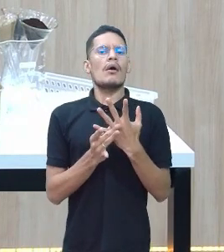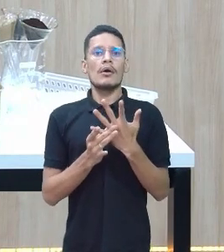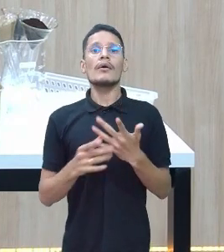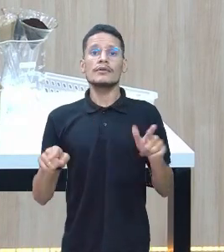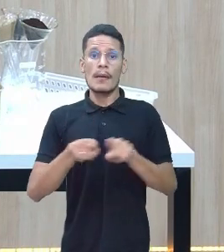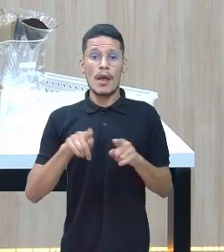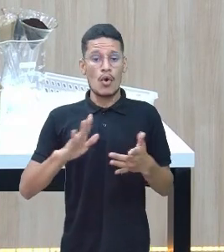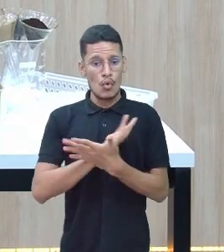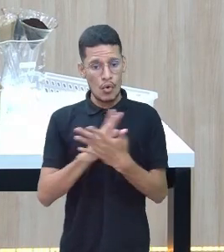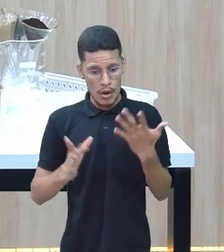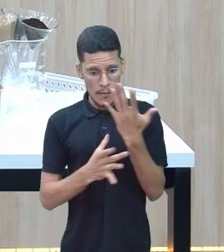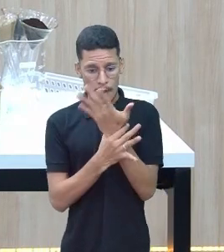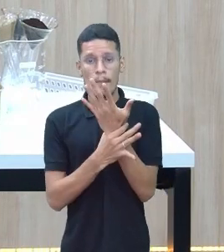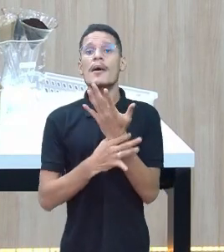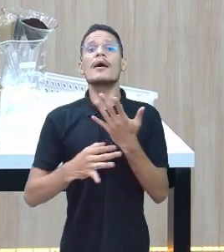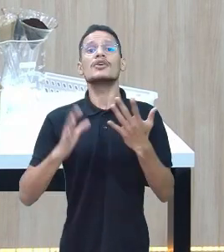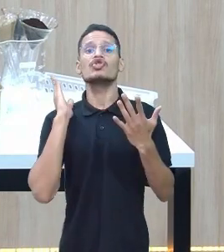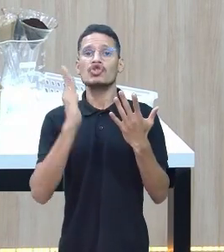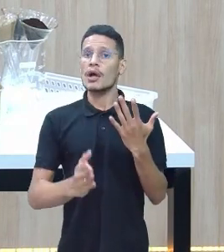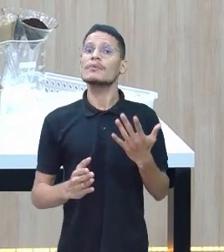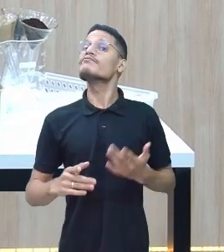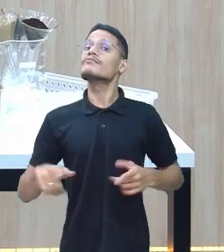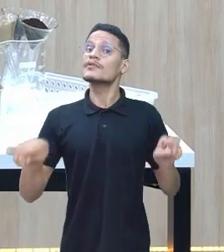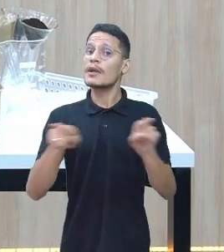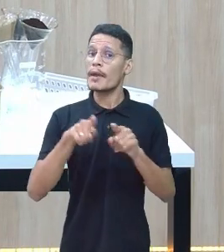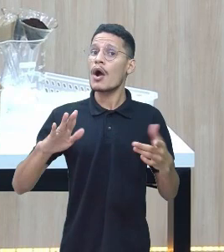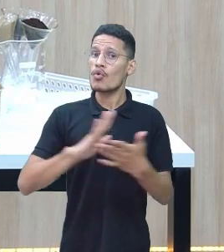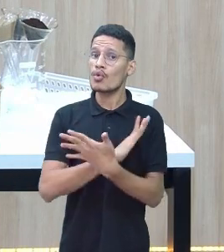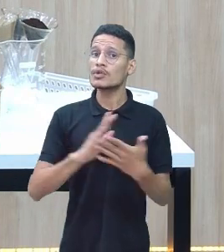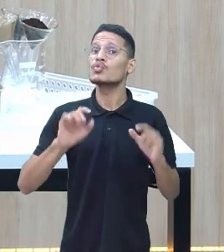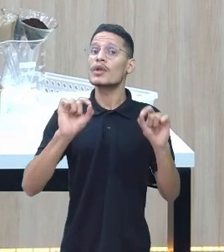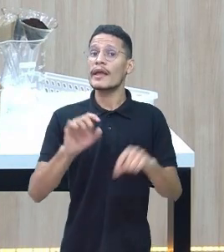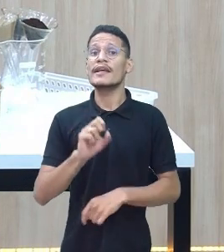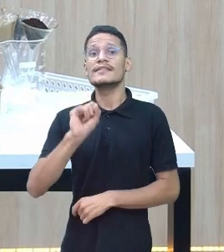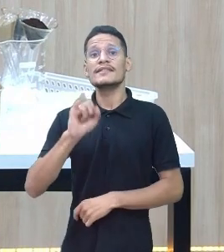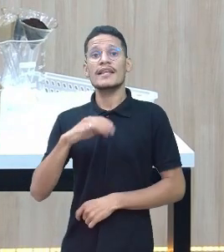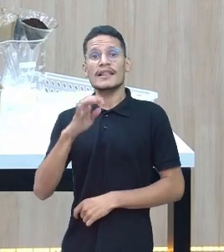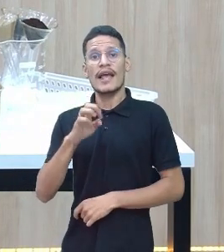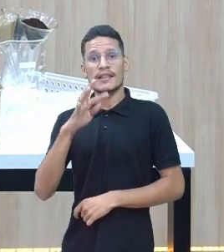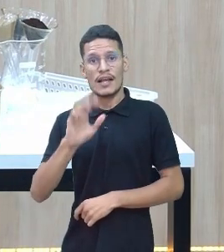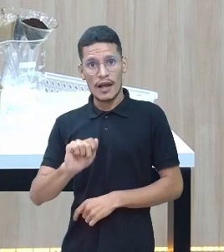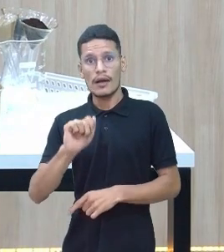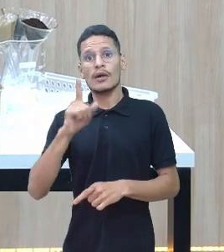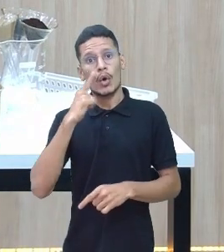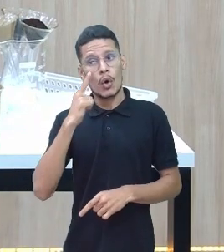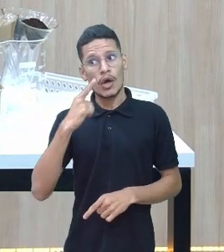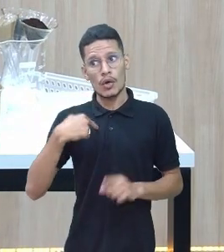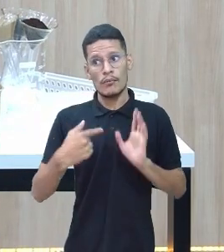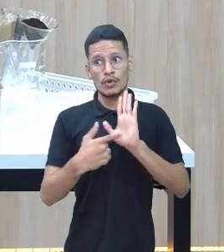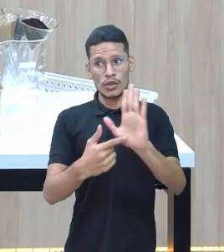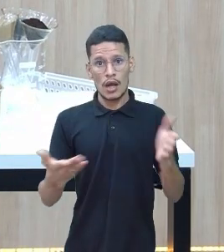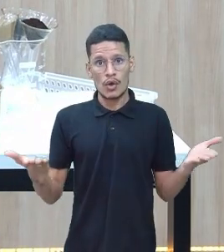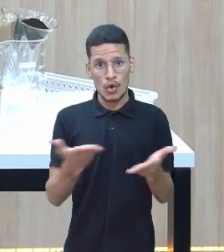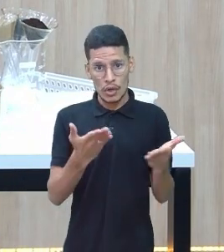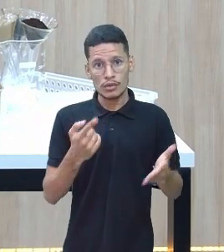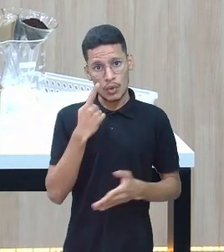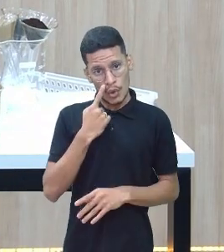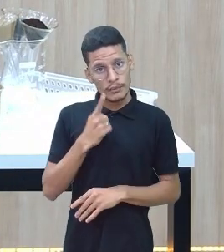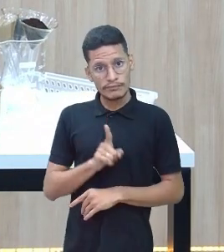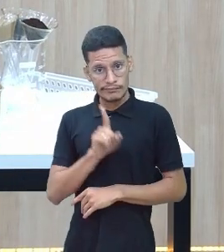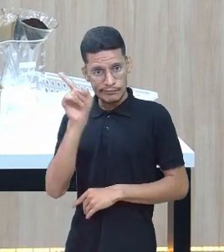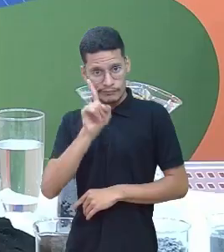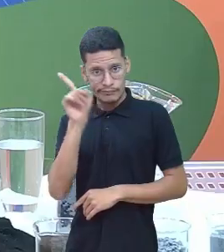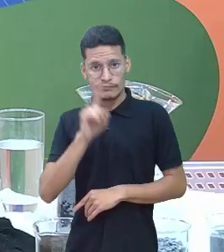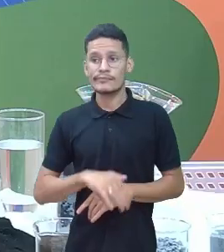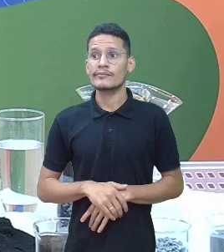algumas bijuterias que também vêm. Algumas vêm sintéticas, como é o caso dessa aqui. Deixa eu só colocar aqui no preto para vocês